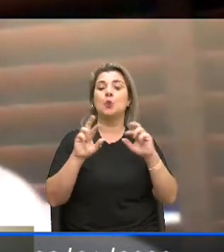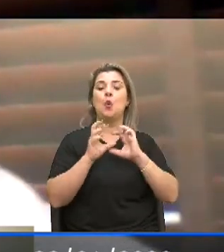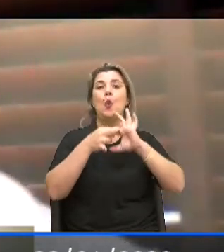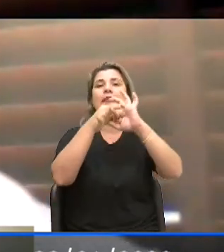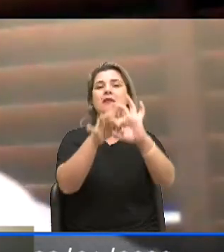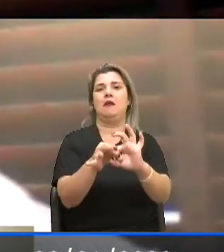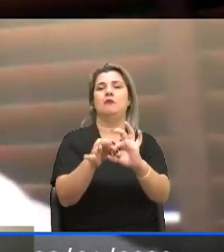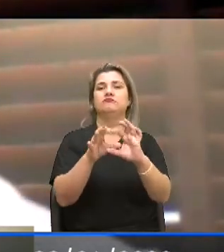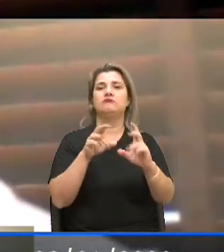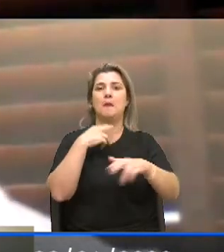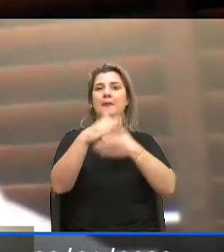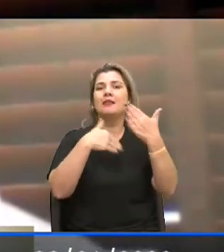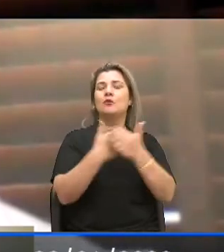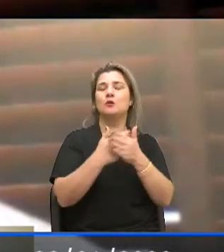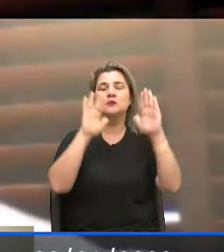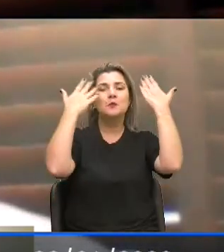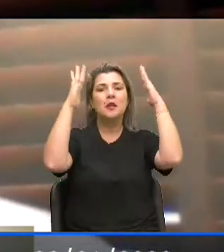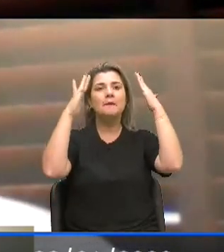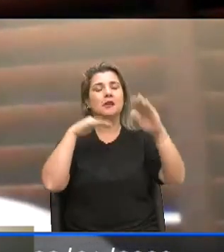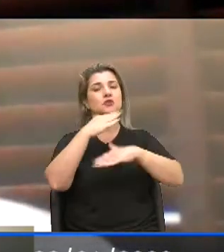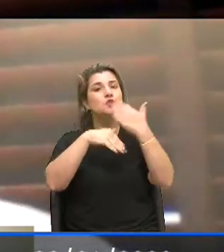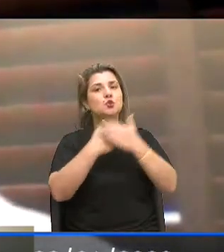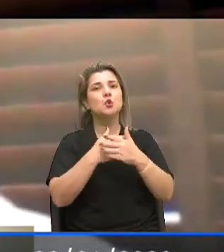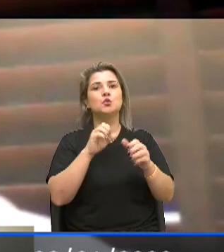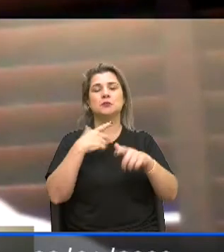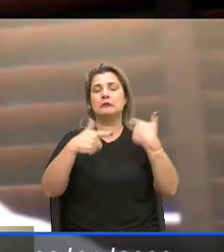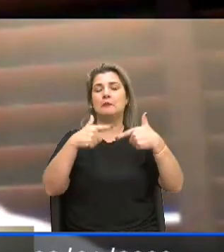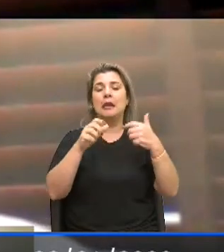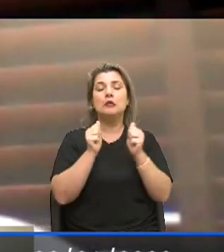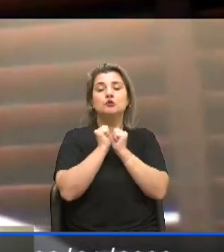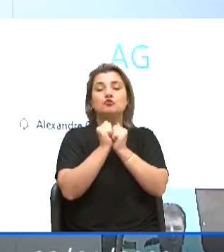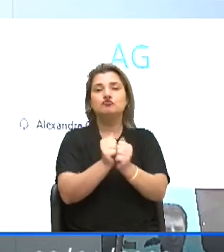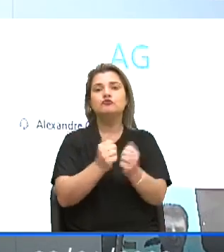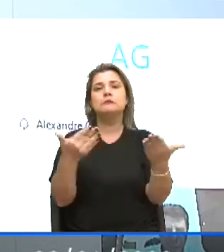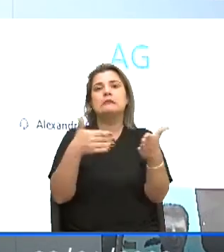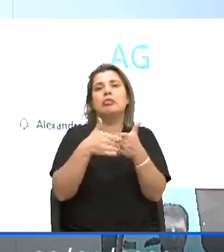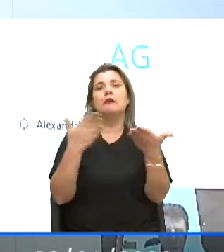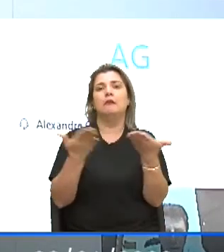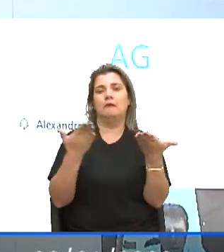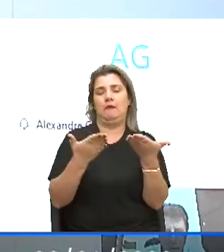todos que nos ouviram e estiveram até agora. Um abraço. Ok, obrigado